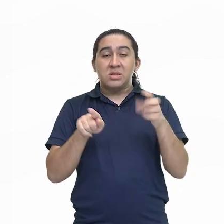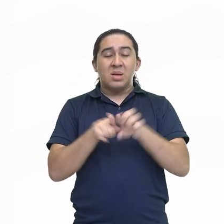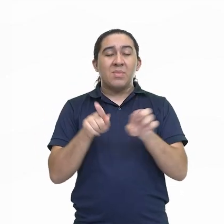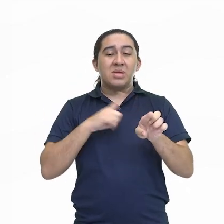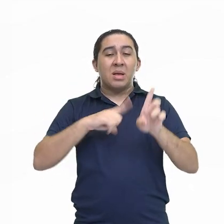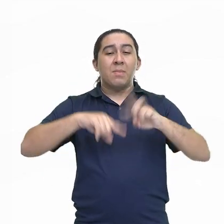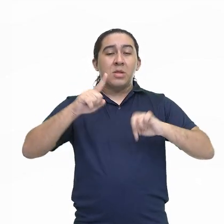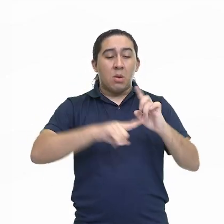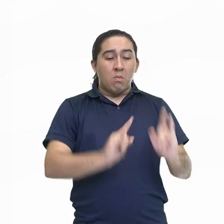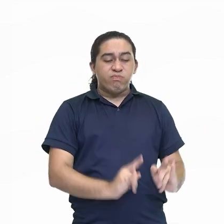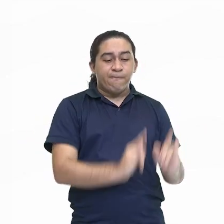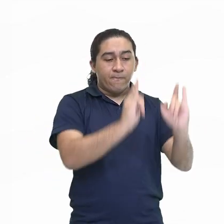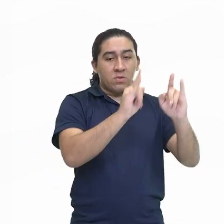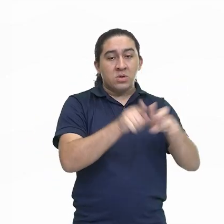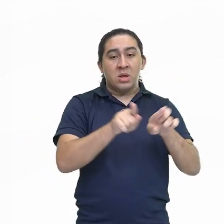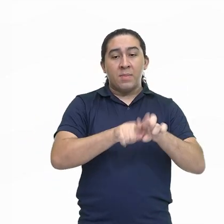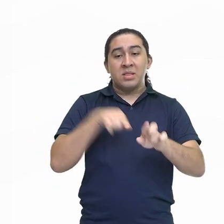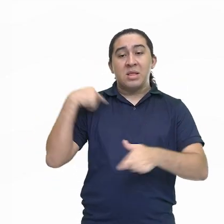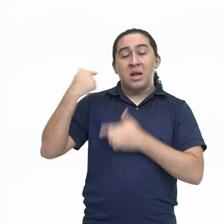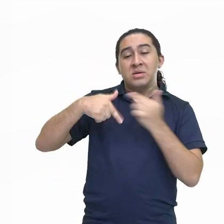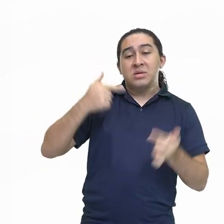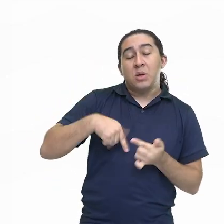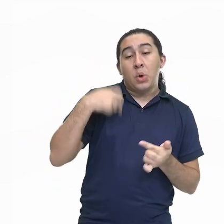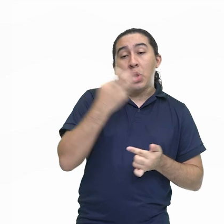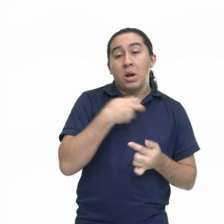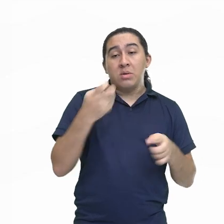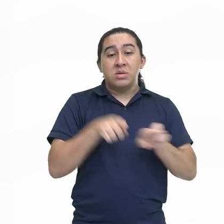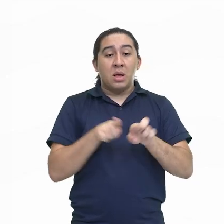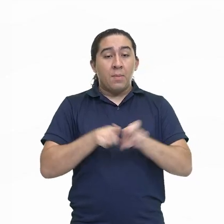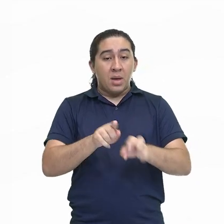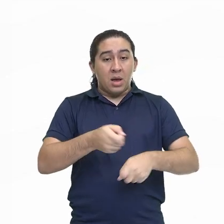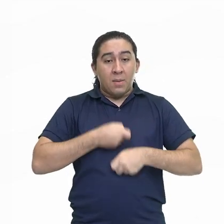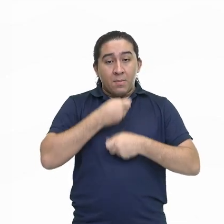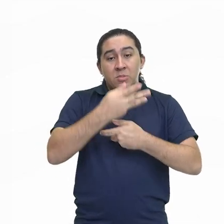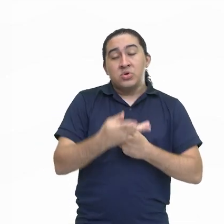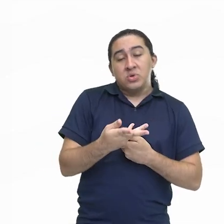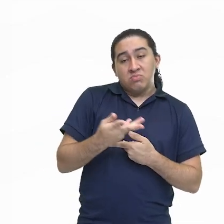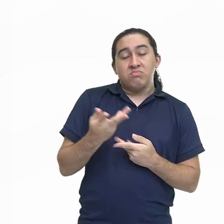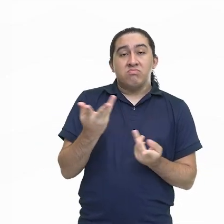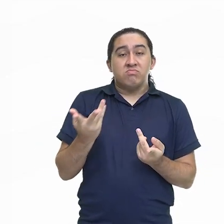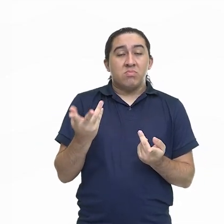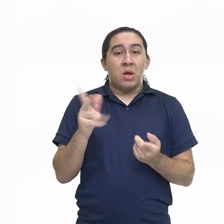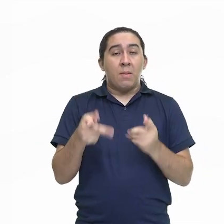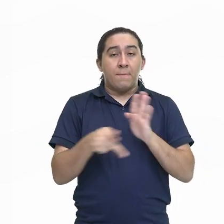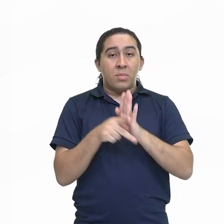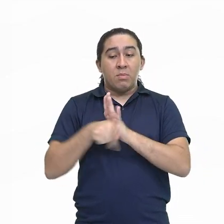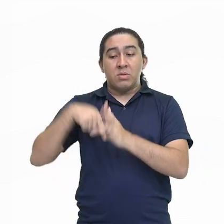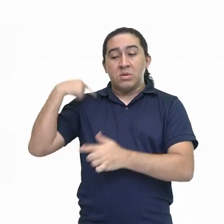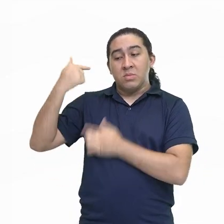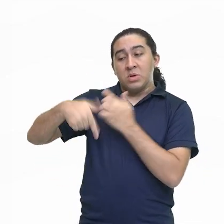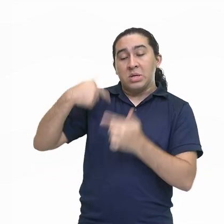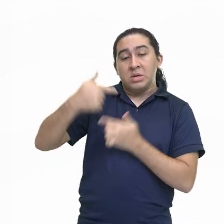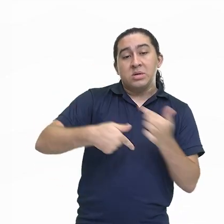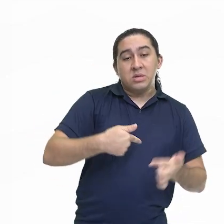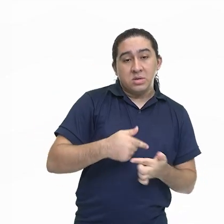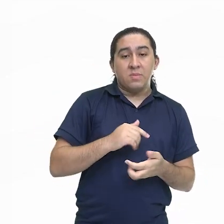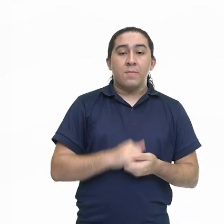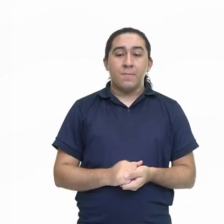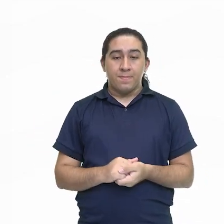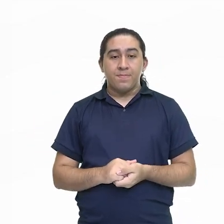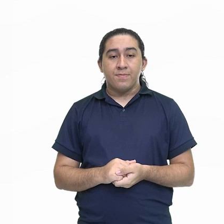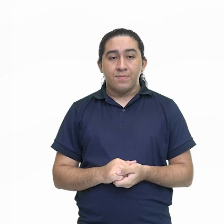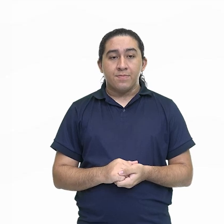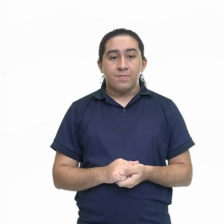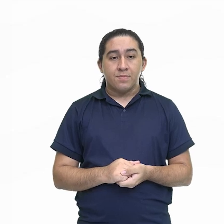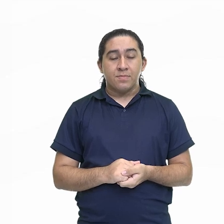orais, práticas culturais, festivais e formas de expressão artística transmitido ao longo de das gerações. Então,